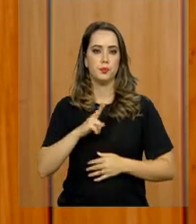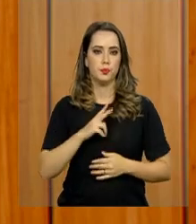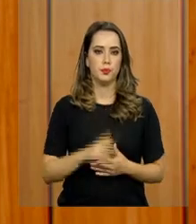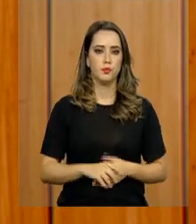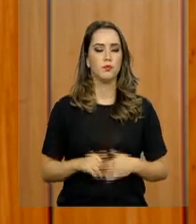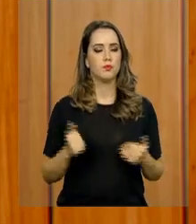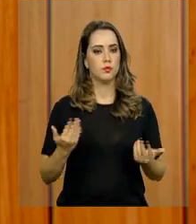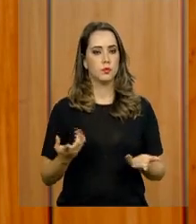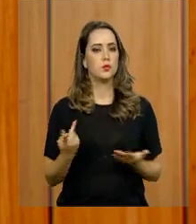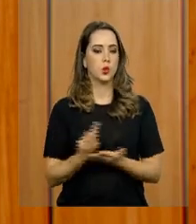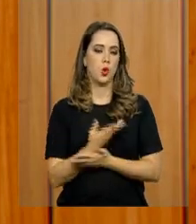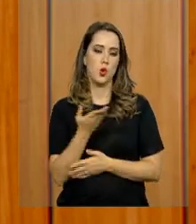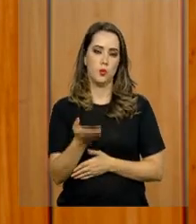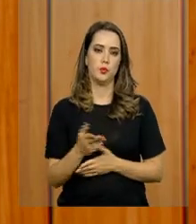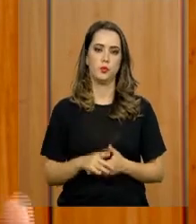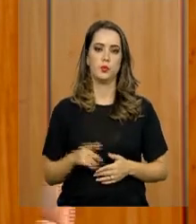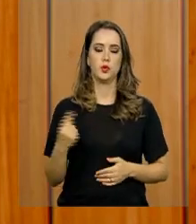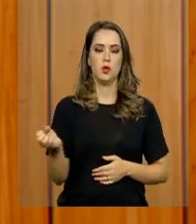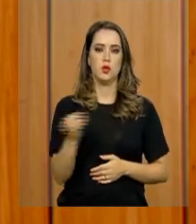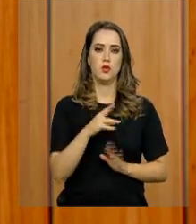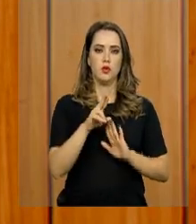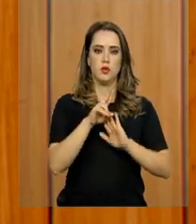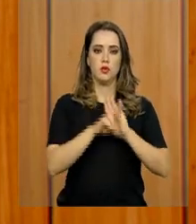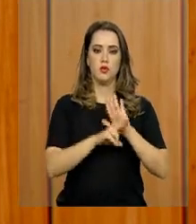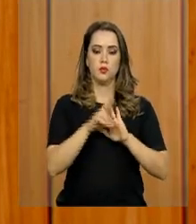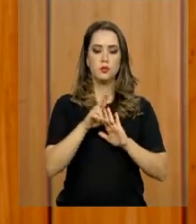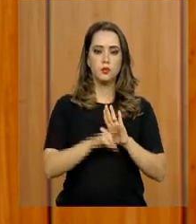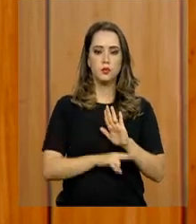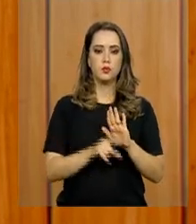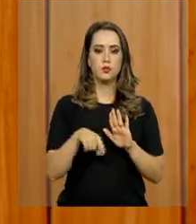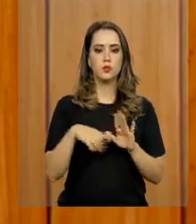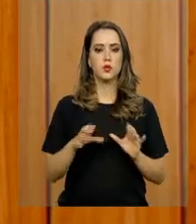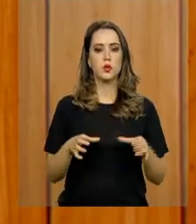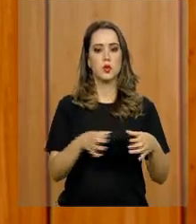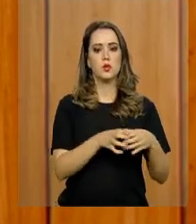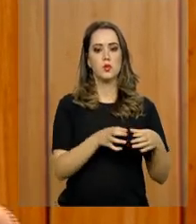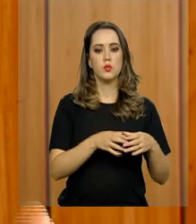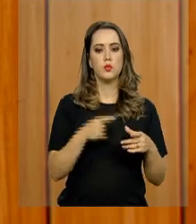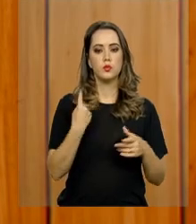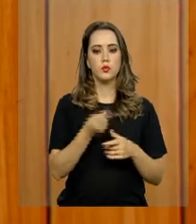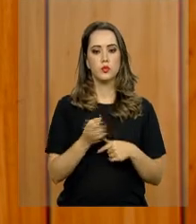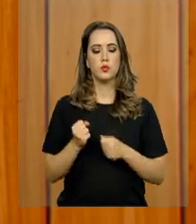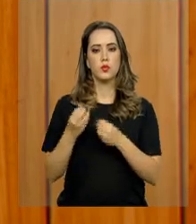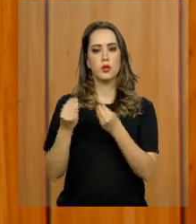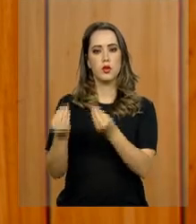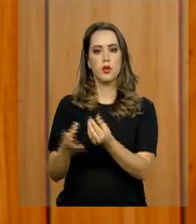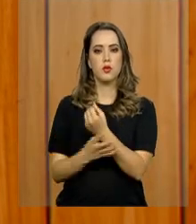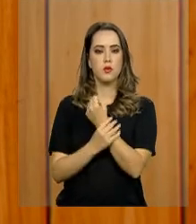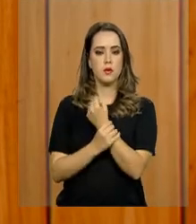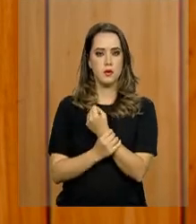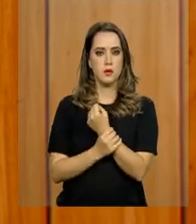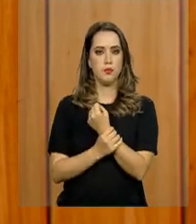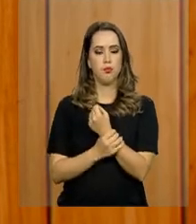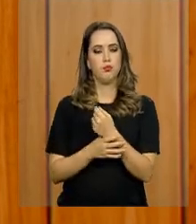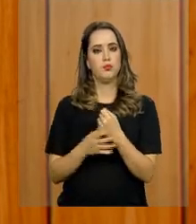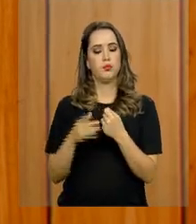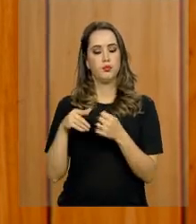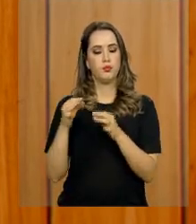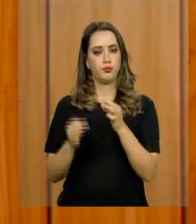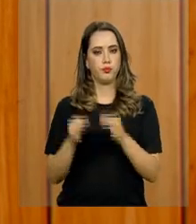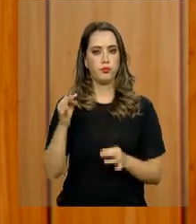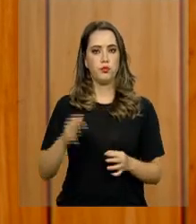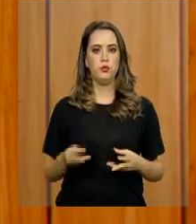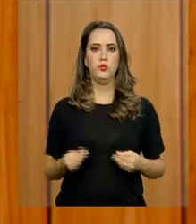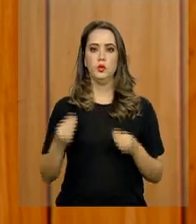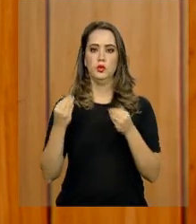e é isso que está acontecendo no brasil com uma nova regulamentação regulamentação dos setores dando segurança jurídica e dando